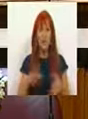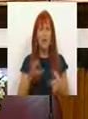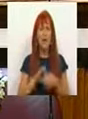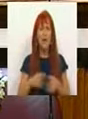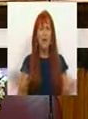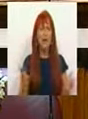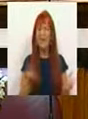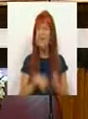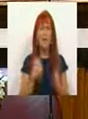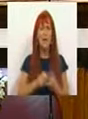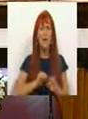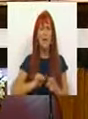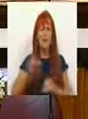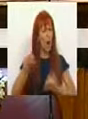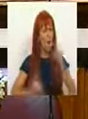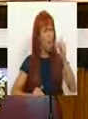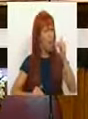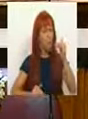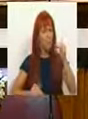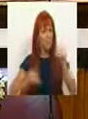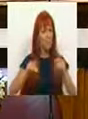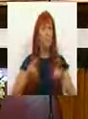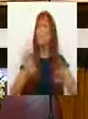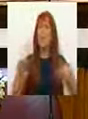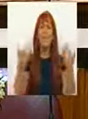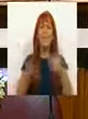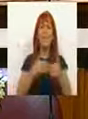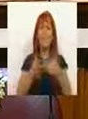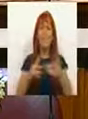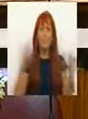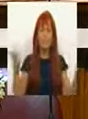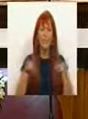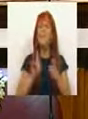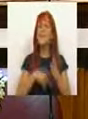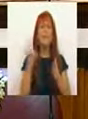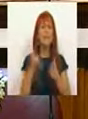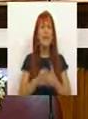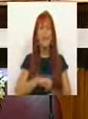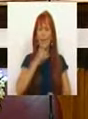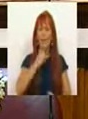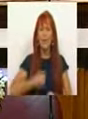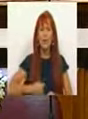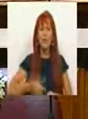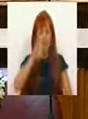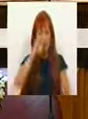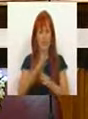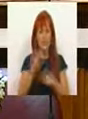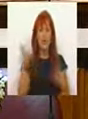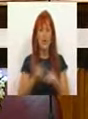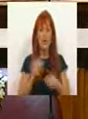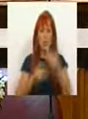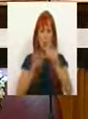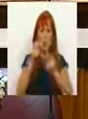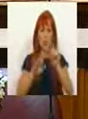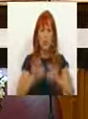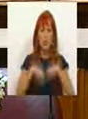mobilizar-se-á sempre contra as desigualdades, quaisquer que sejam, e estará sempre, continuamente empenhado na